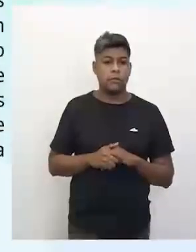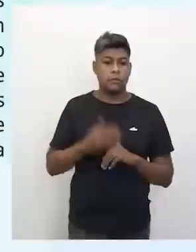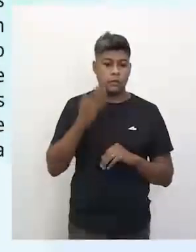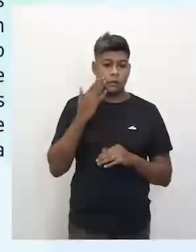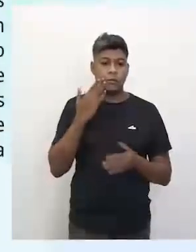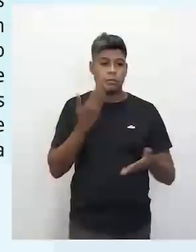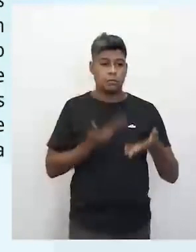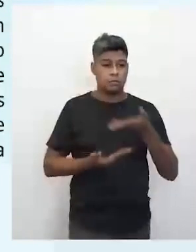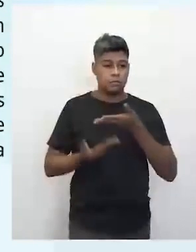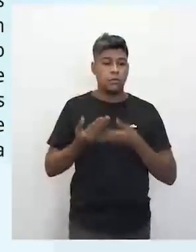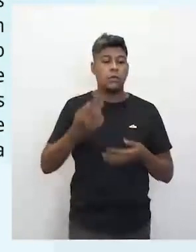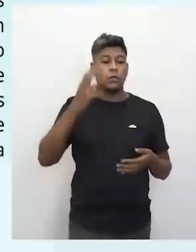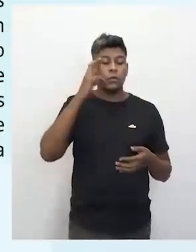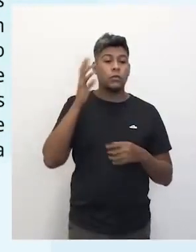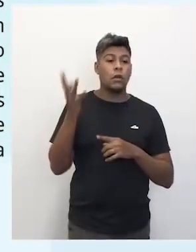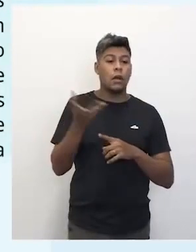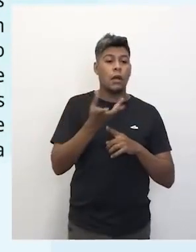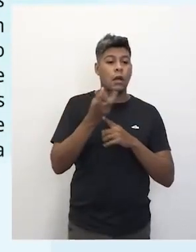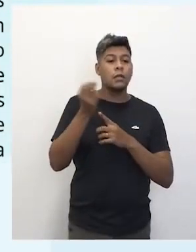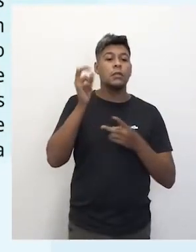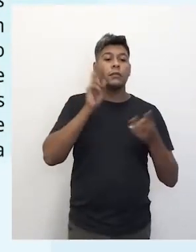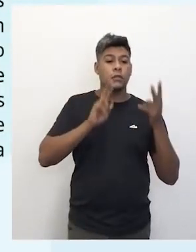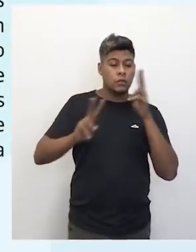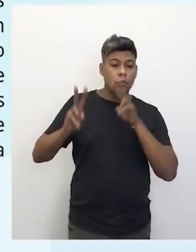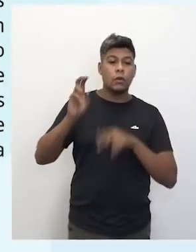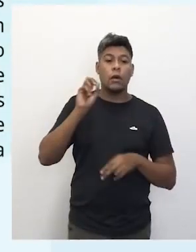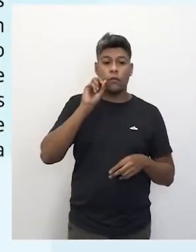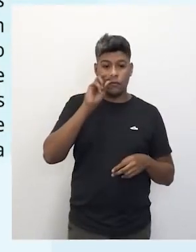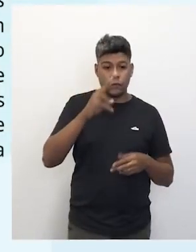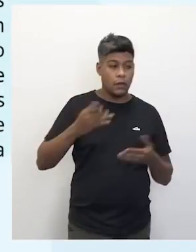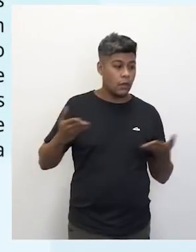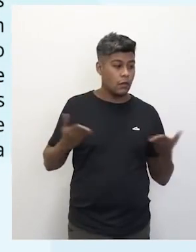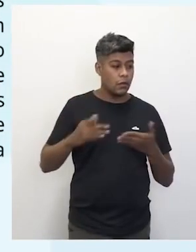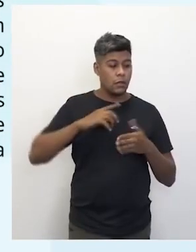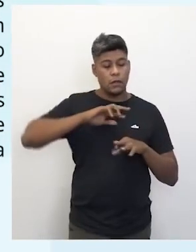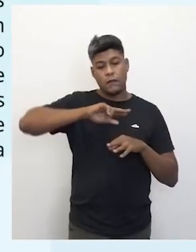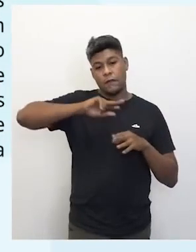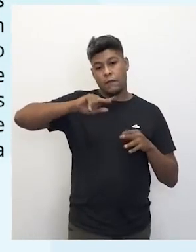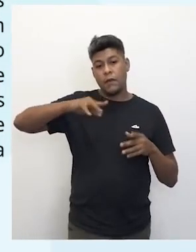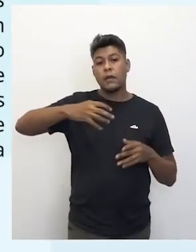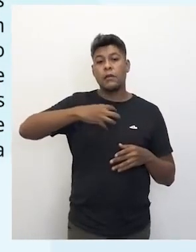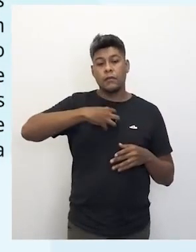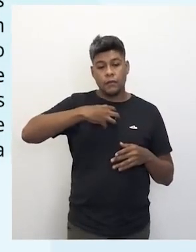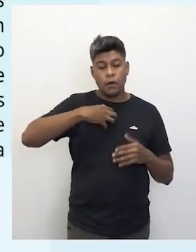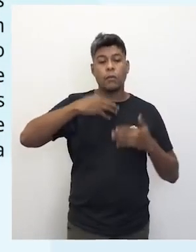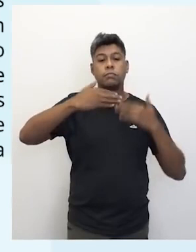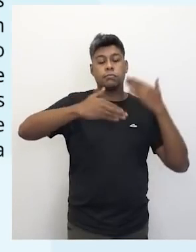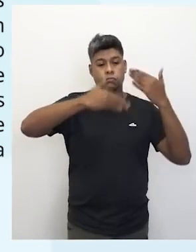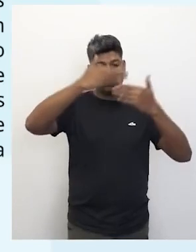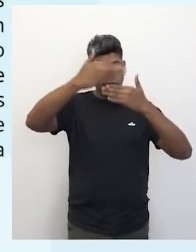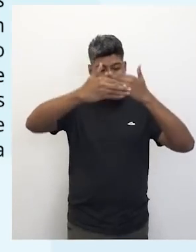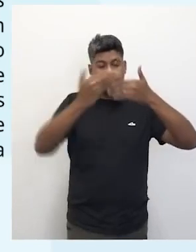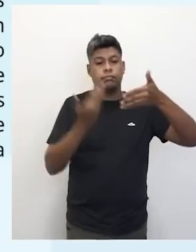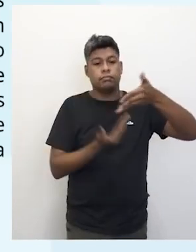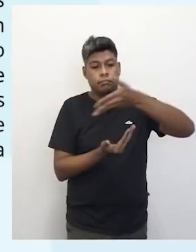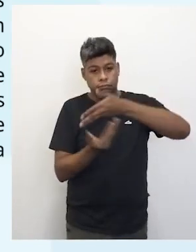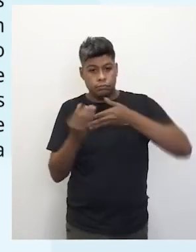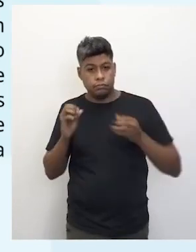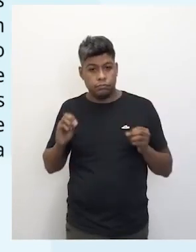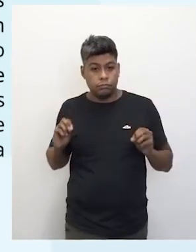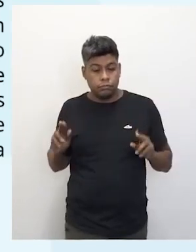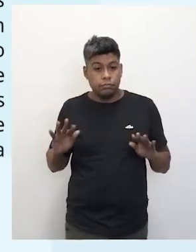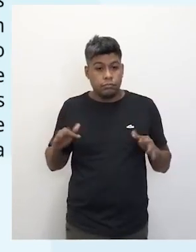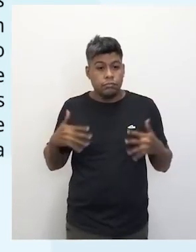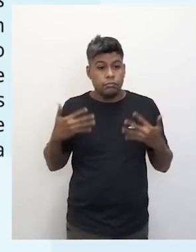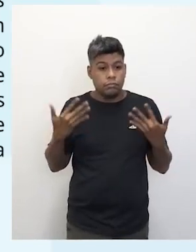mediação cultural em artes visuais, né, que é o que a gente está vendo aqui agora, que existem várias formas, né, da gente proceder a essa mediação, tá bom?